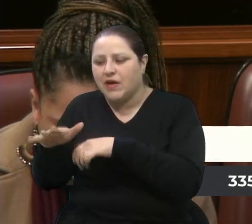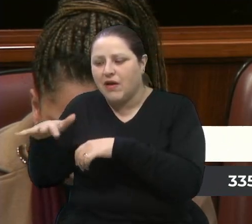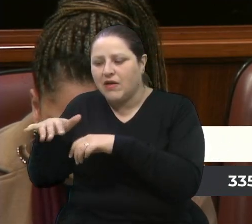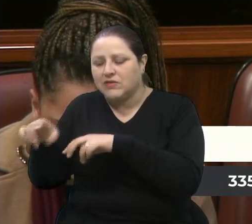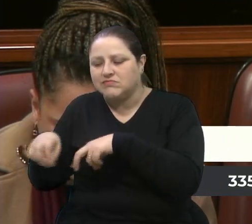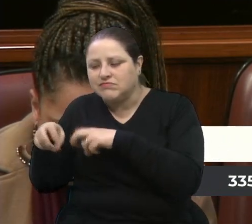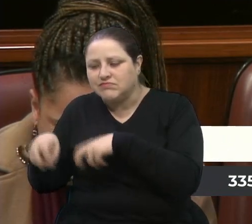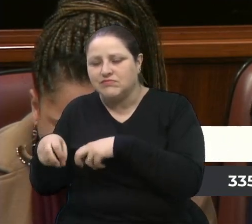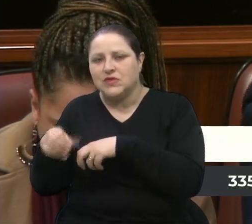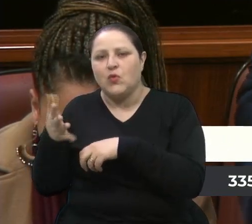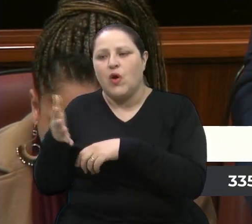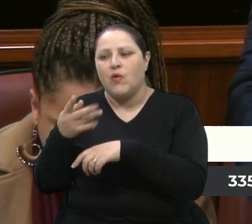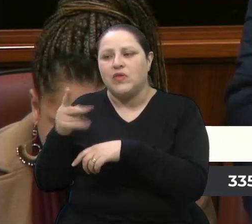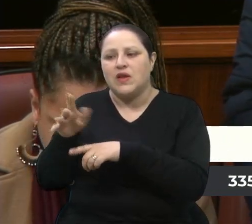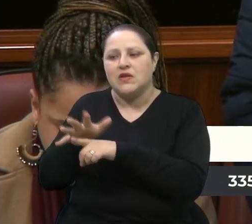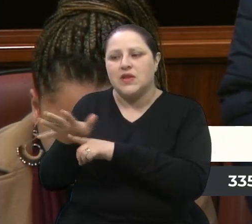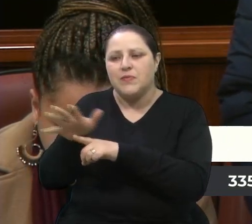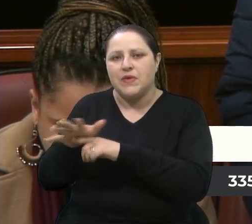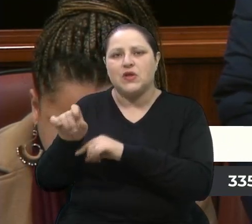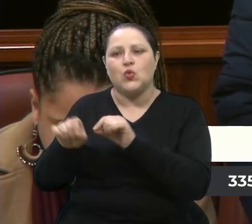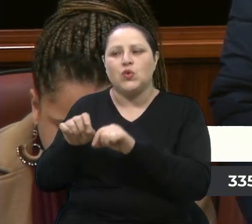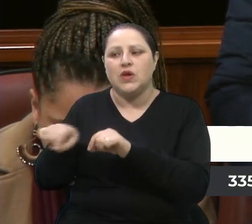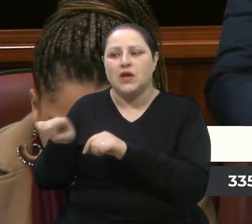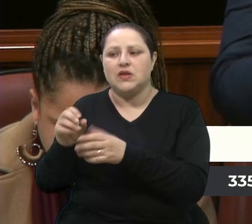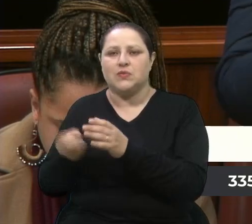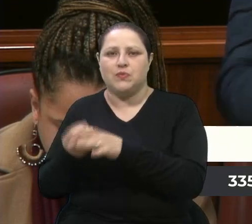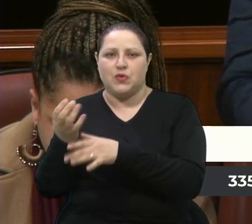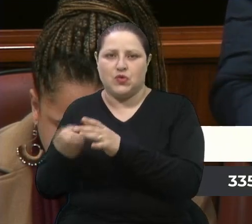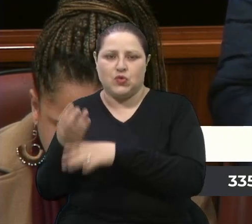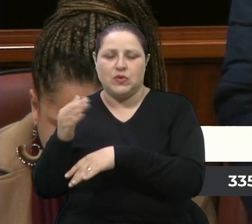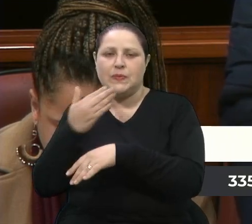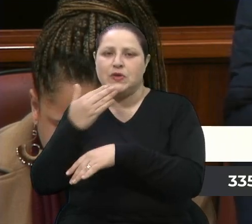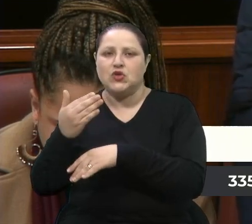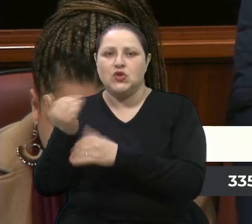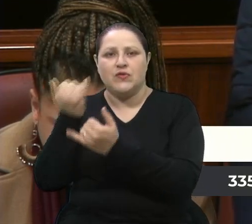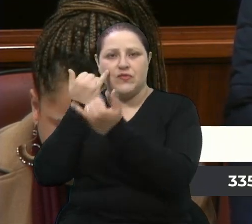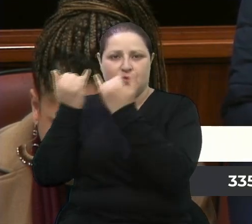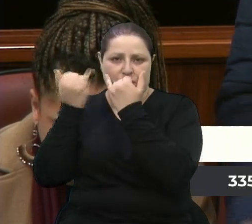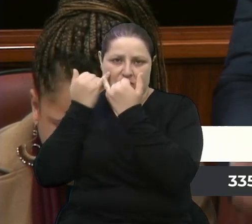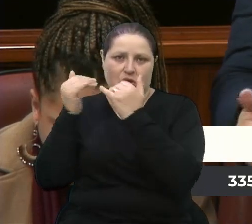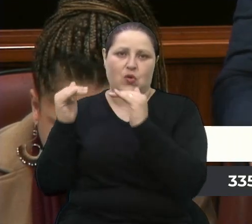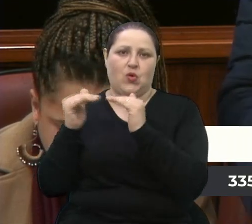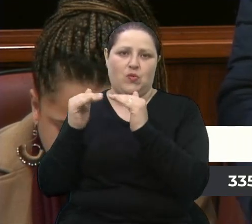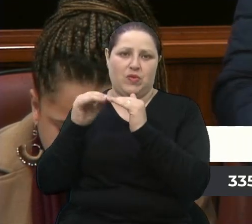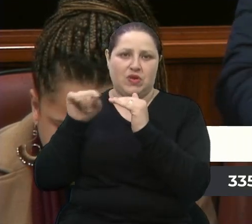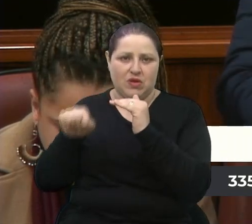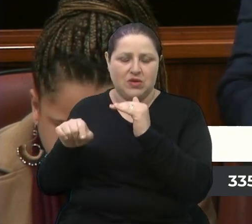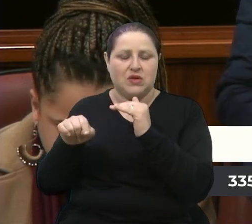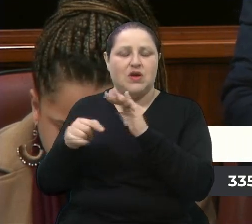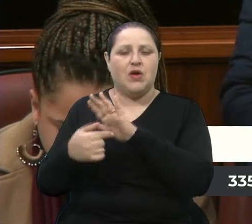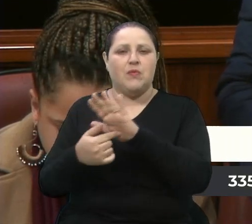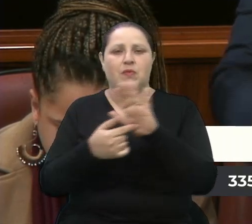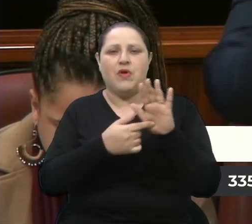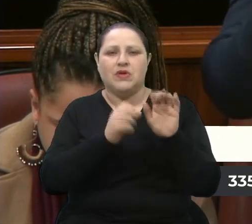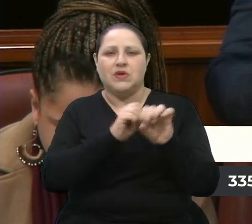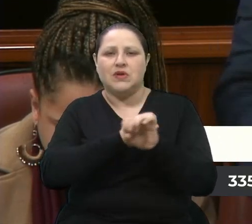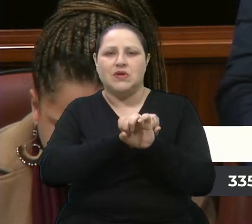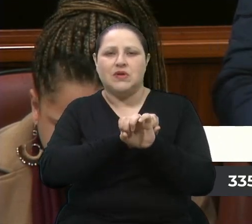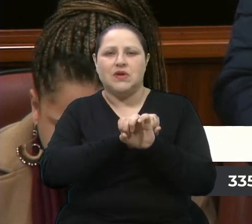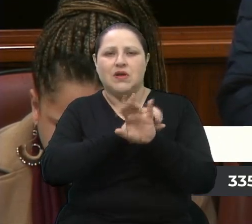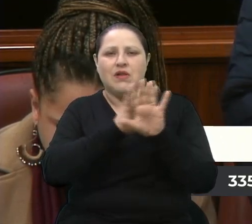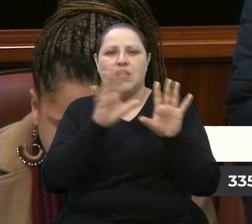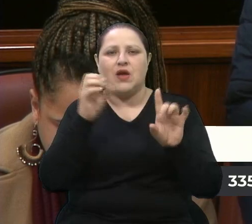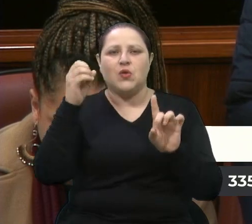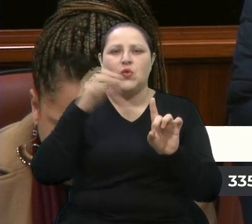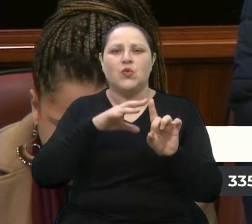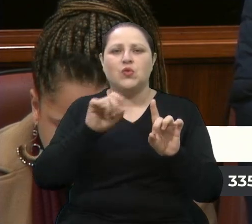que eles produzem, esse pedido de informações vem a esse encontro para trazer luz a um tema de fundamental relevância, que é o